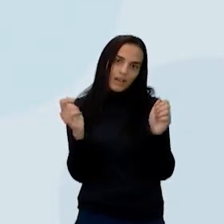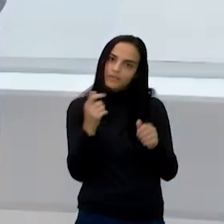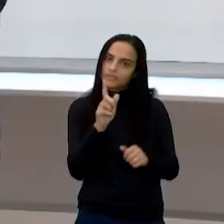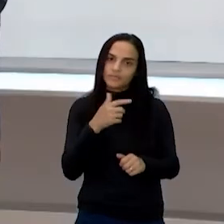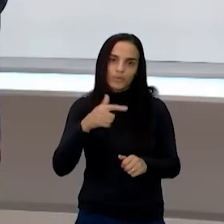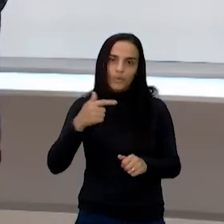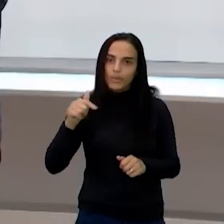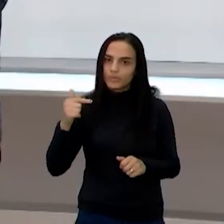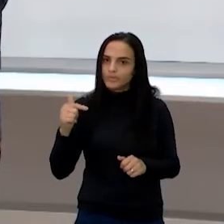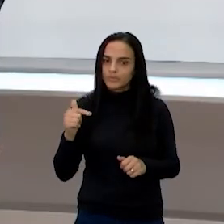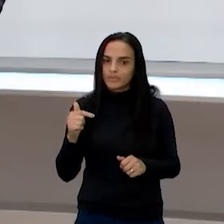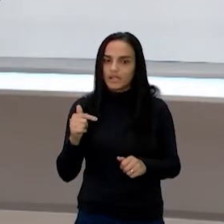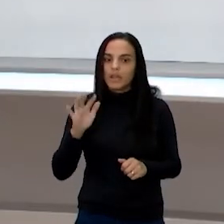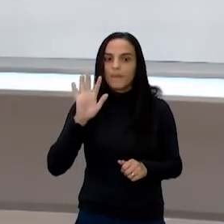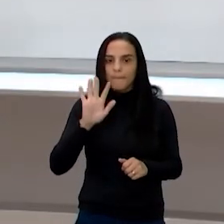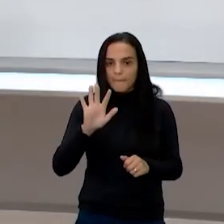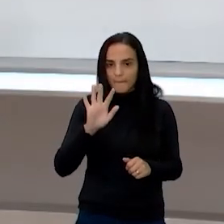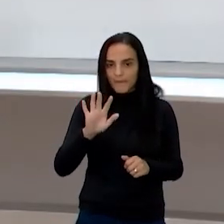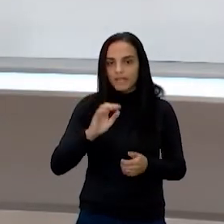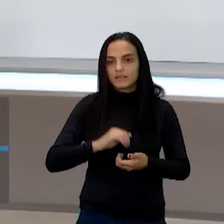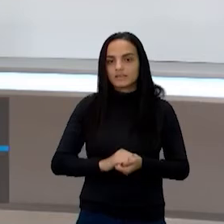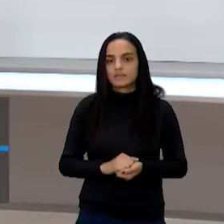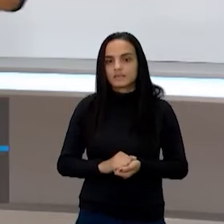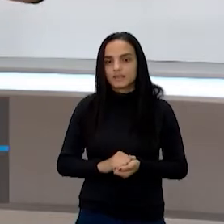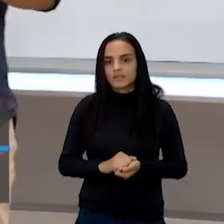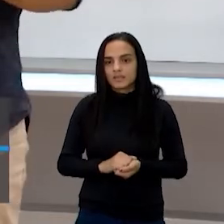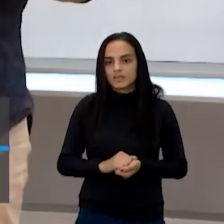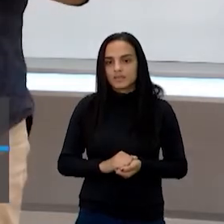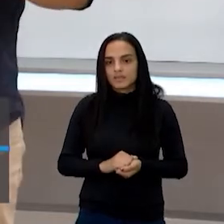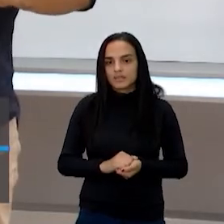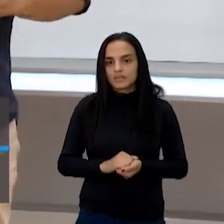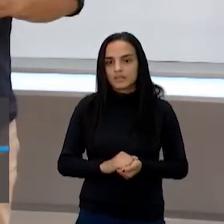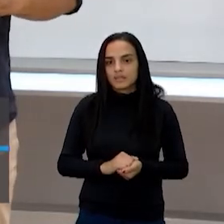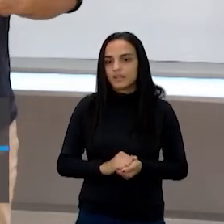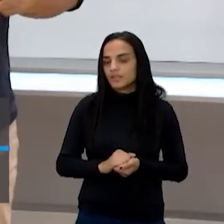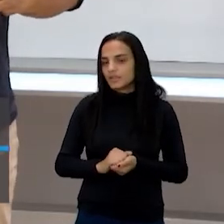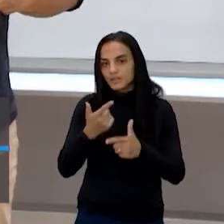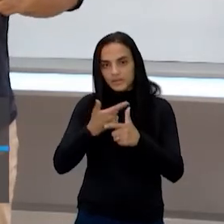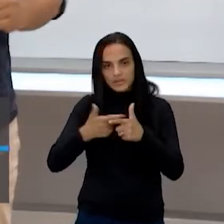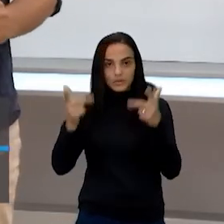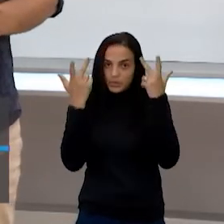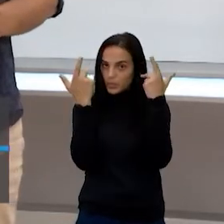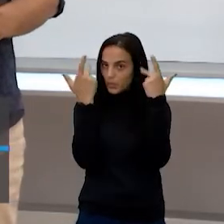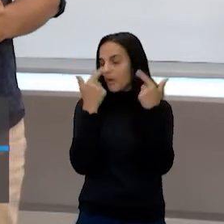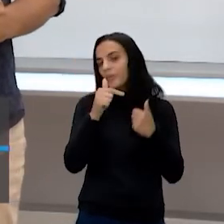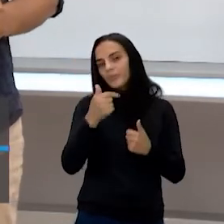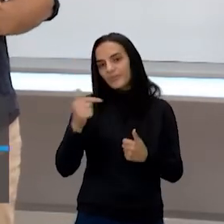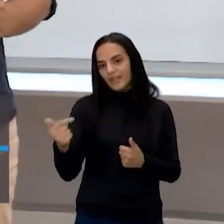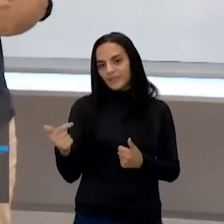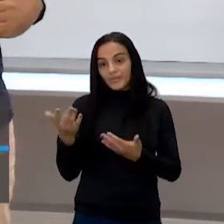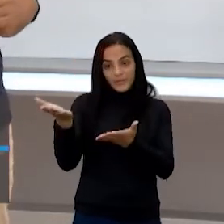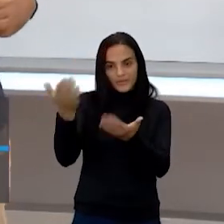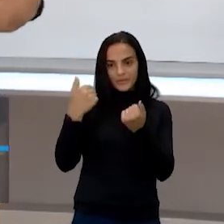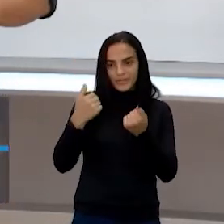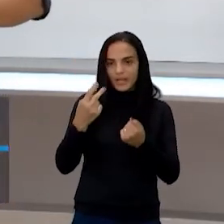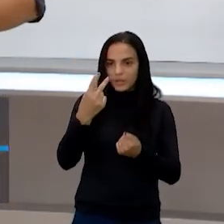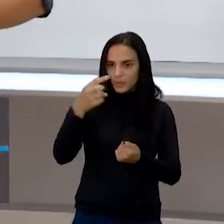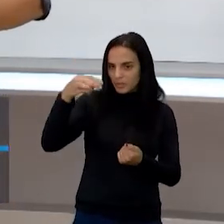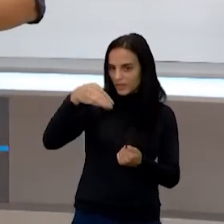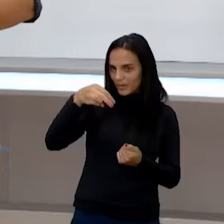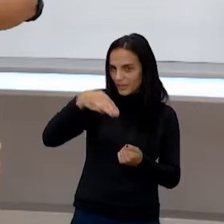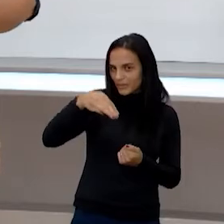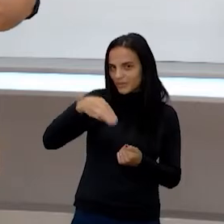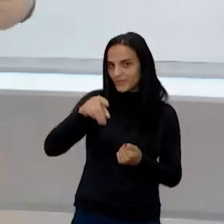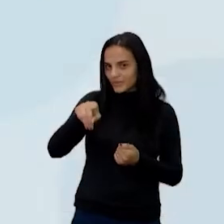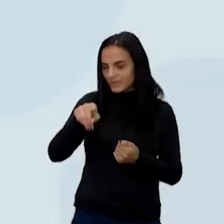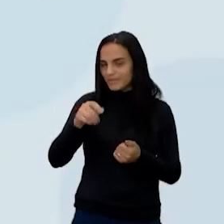são primos entre si, ou seja, eles não possuem divisores comuns. Vamos tentar? 2 minutinhos para vocês e